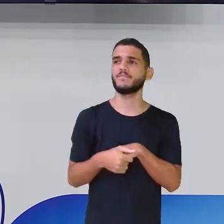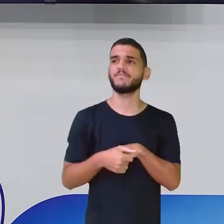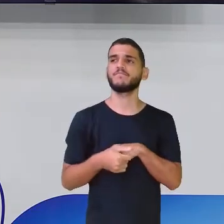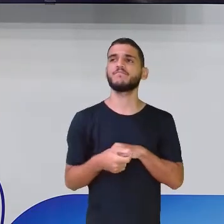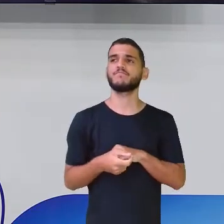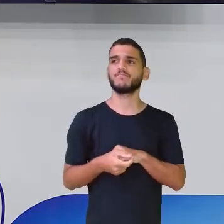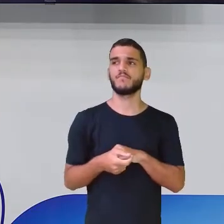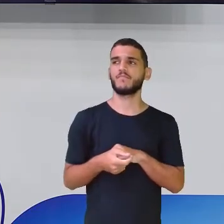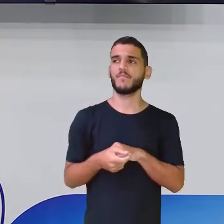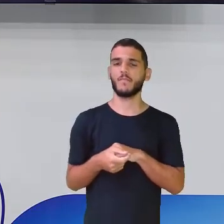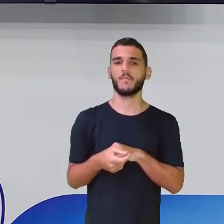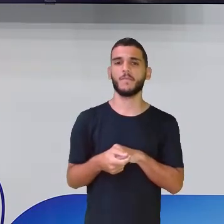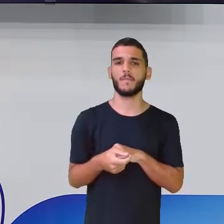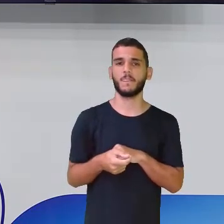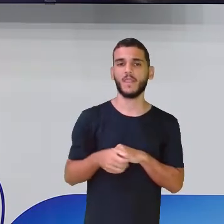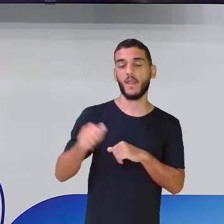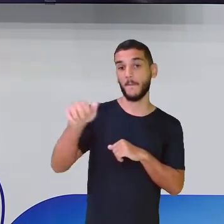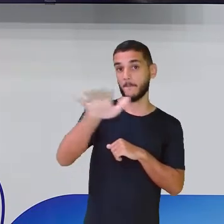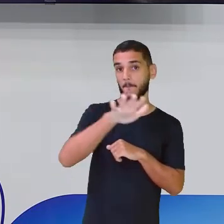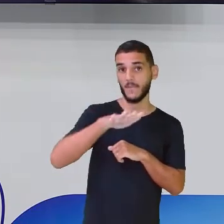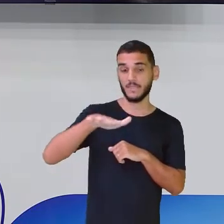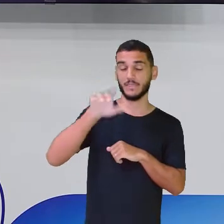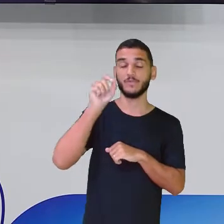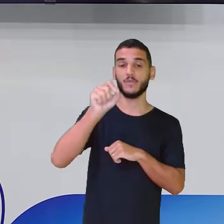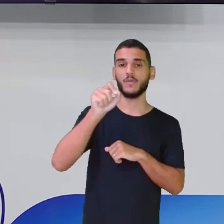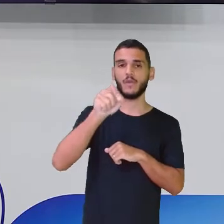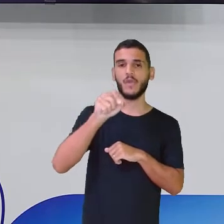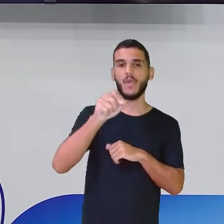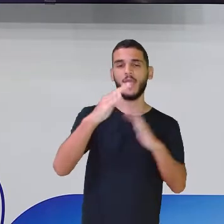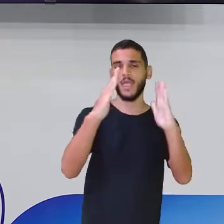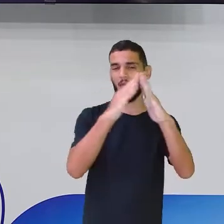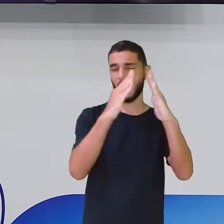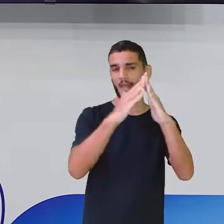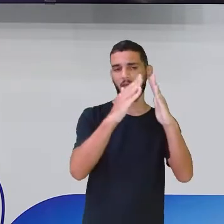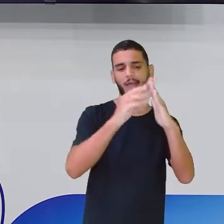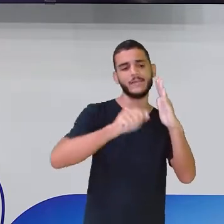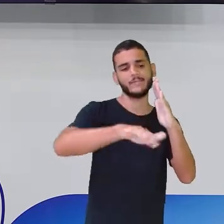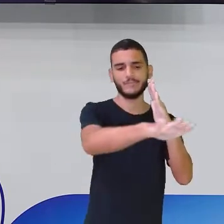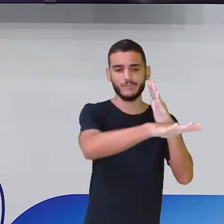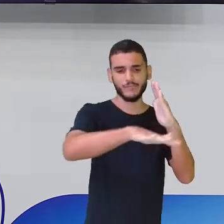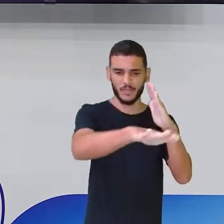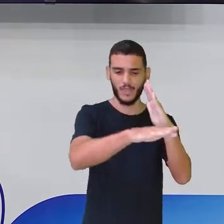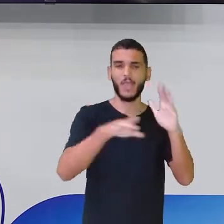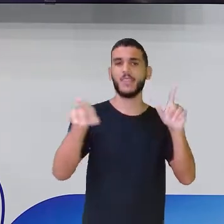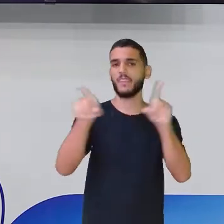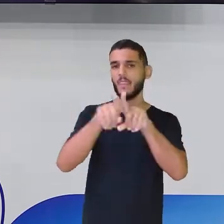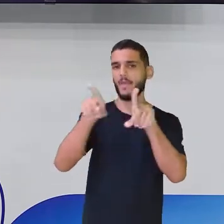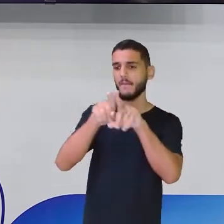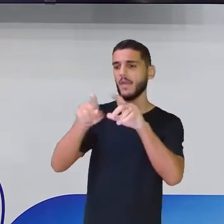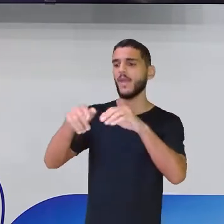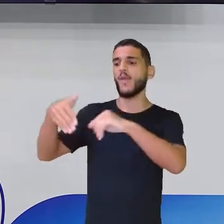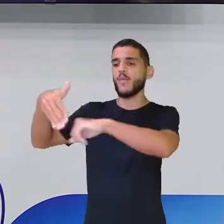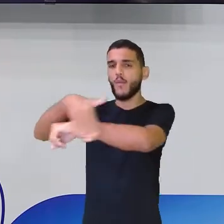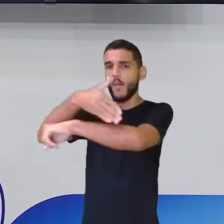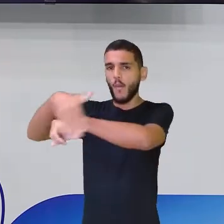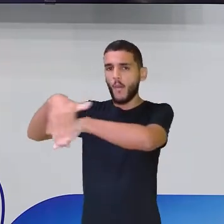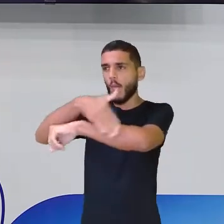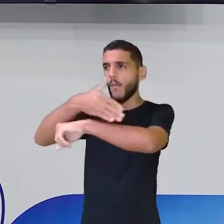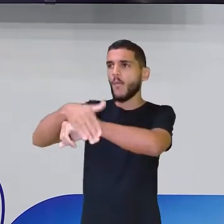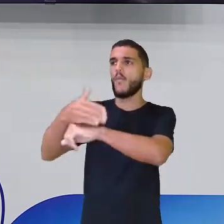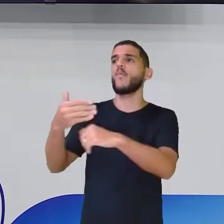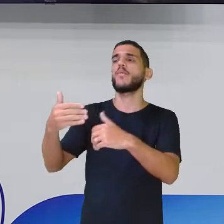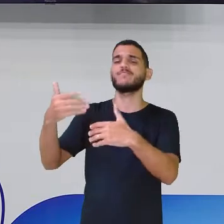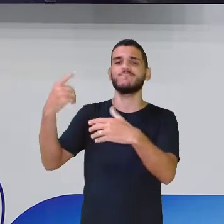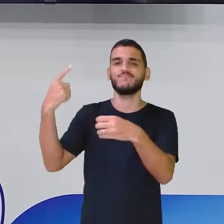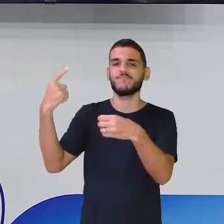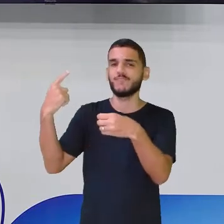paisagem de um quintal. E uma paisagem da rua, de uma grande cidade, né?